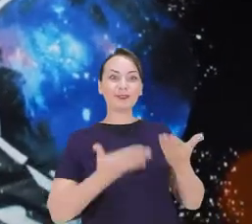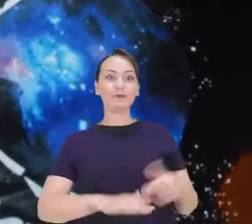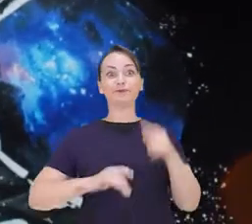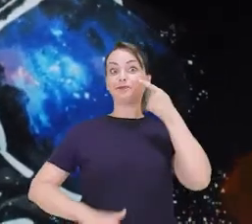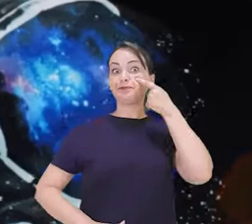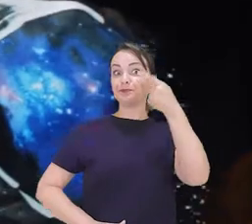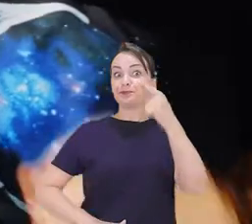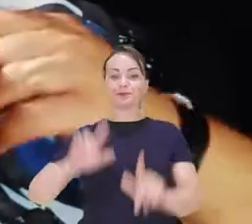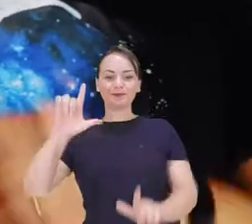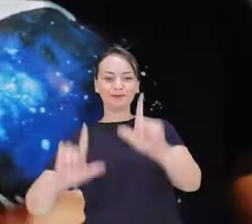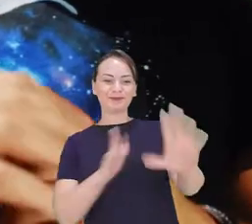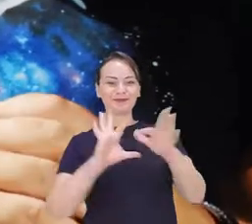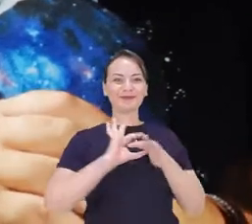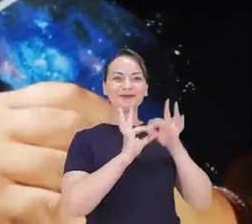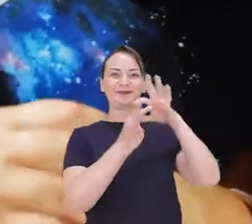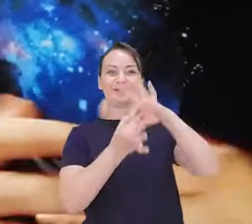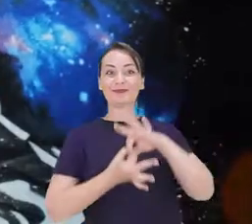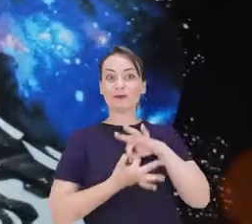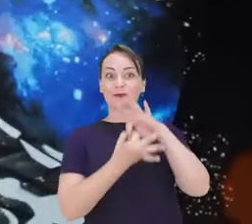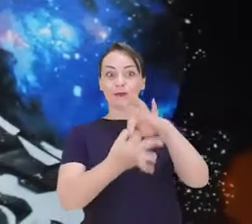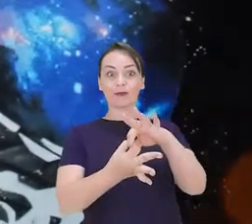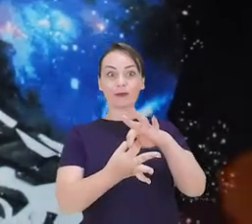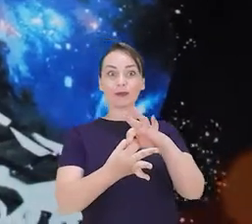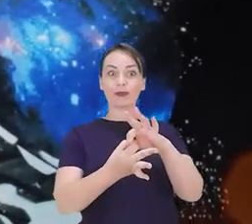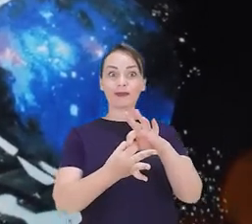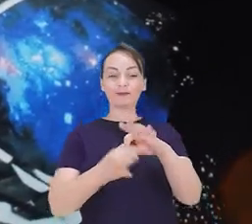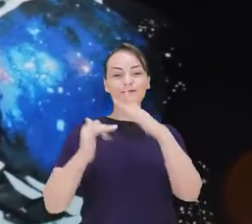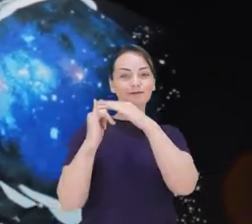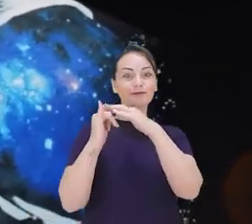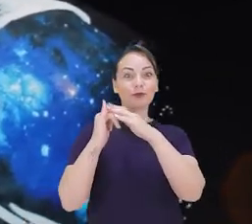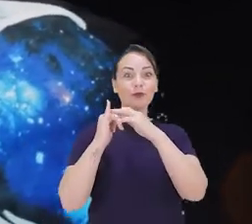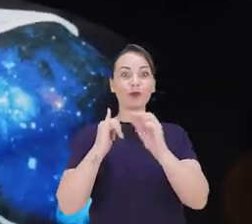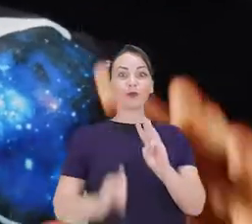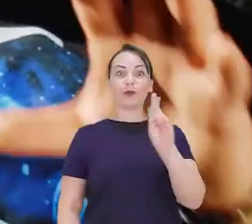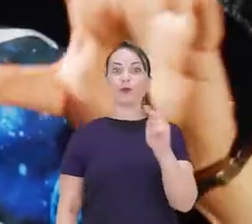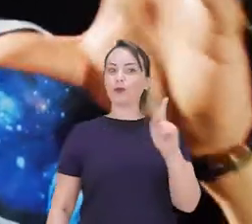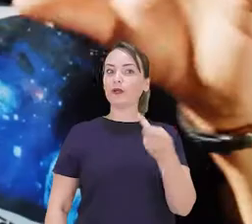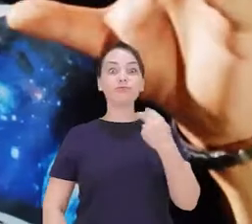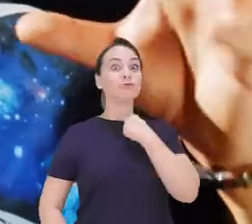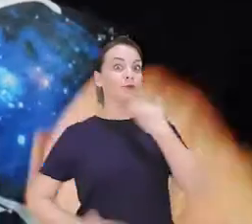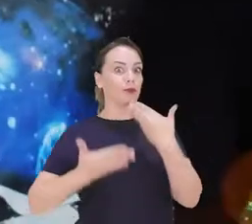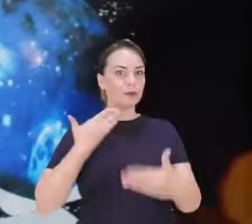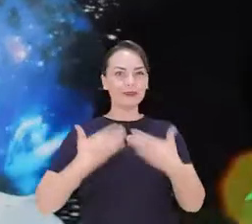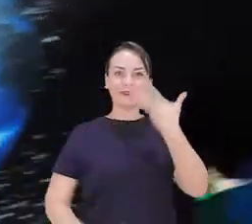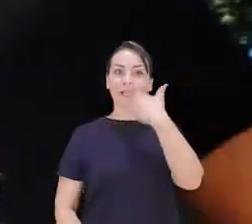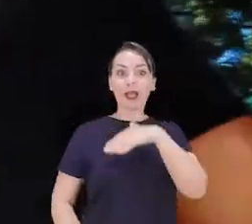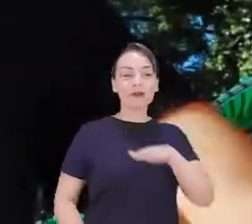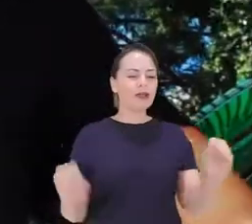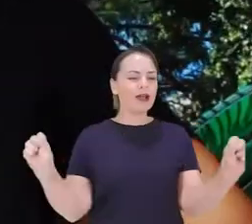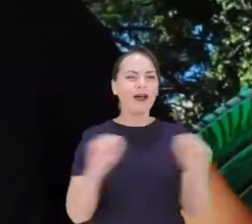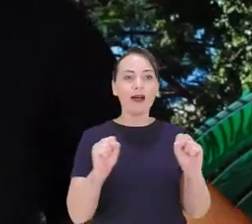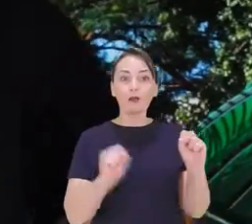mundo para assistir o programa Ciência e Cultura, Vamos Brincar, no canal do Oshi. Vai ser imperdível e a